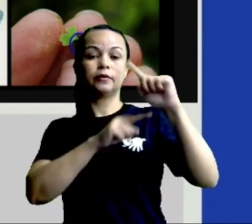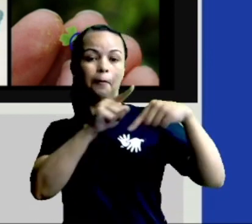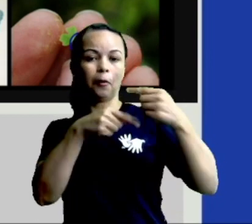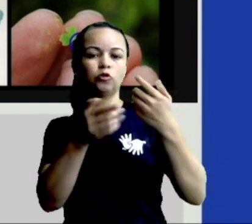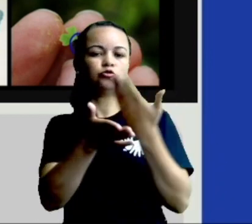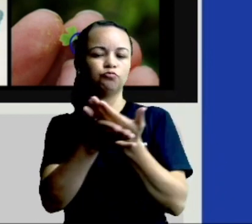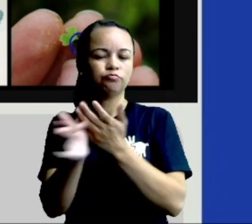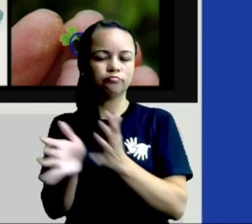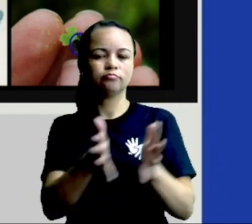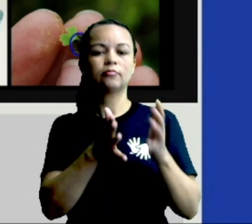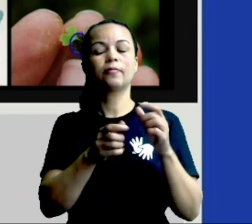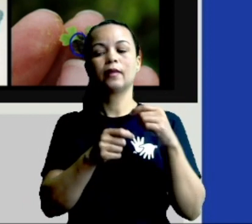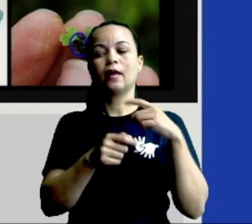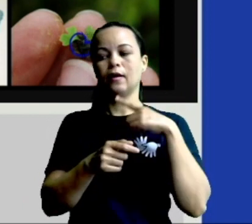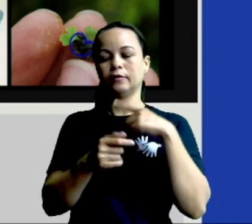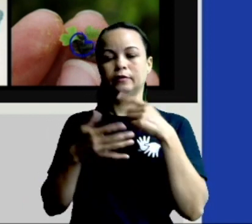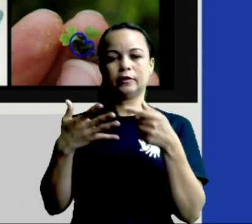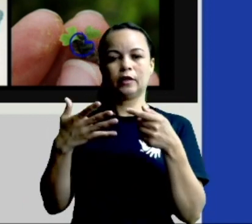fase esporófita.